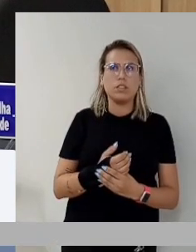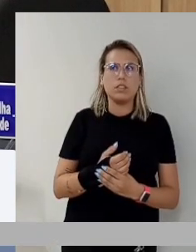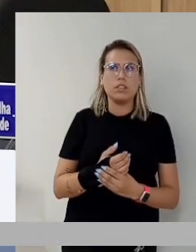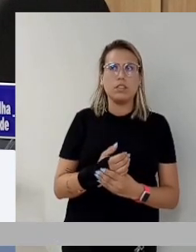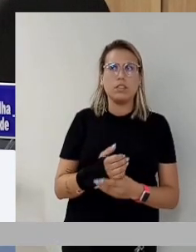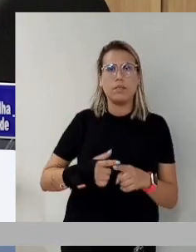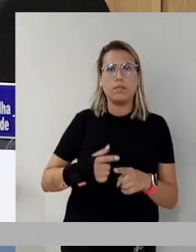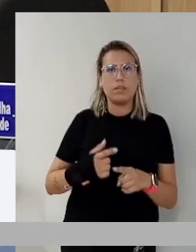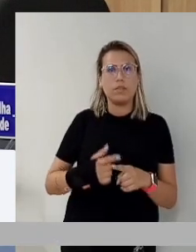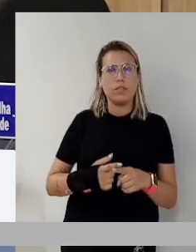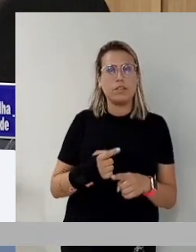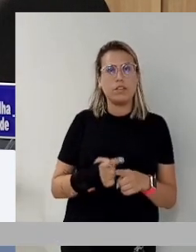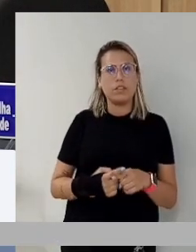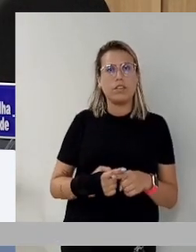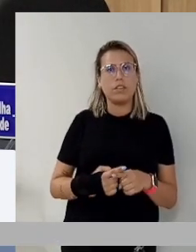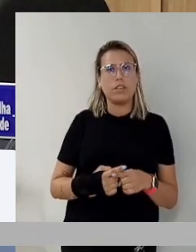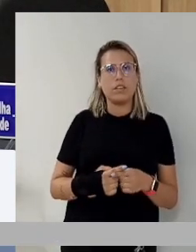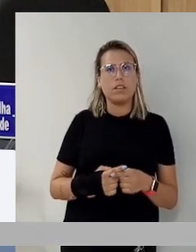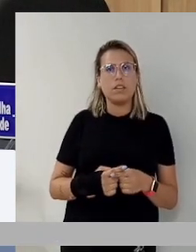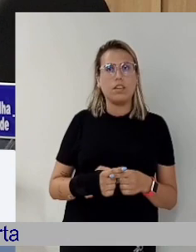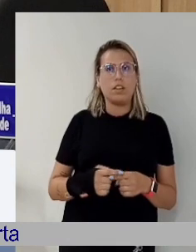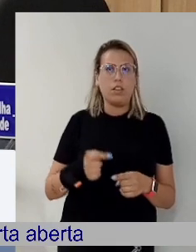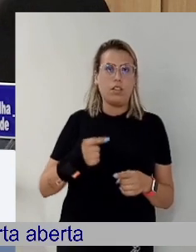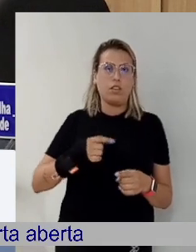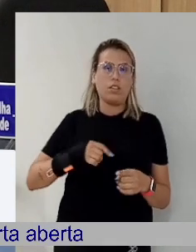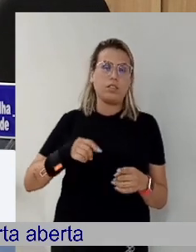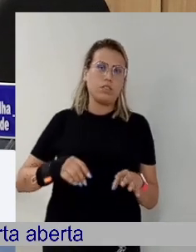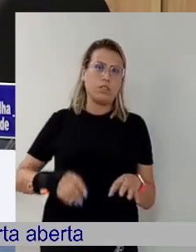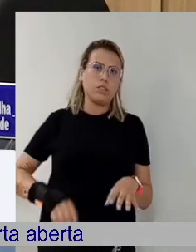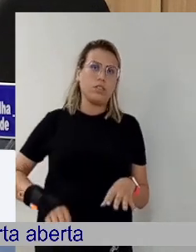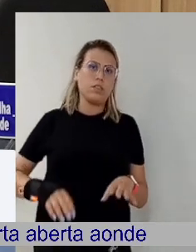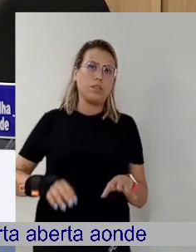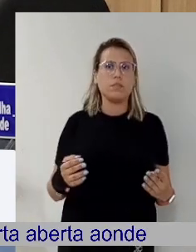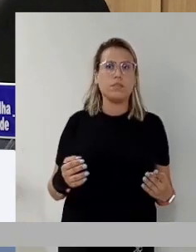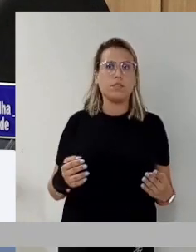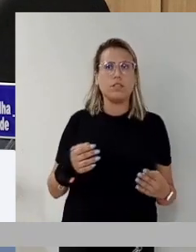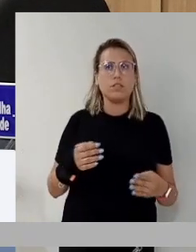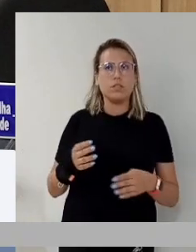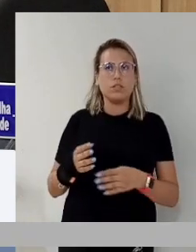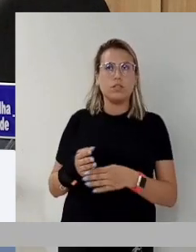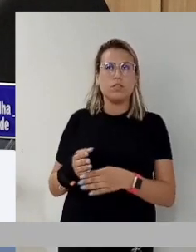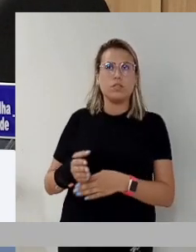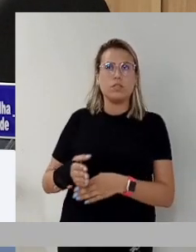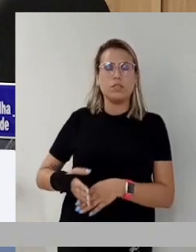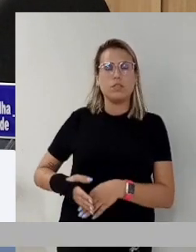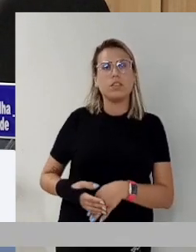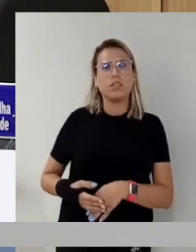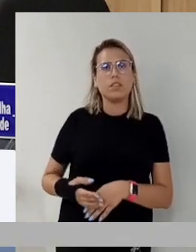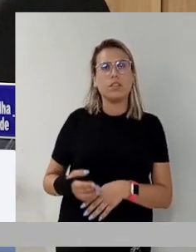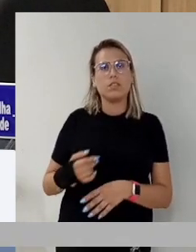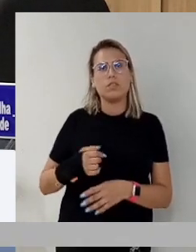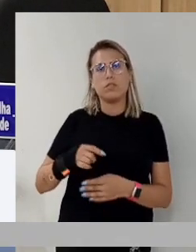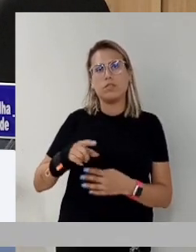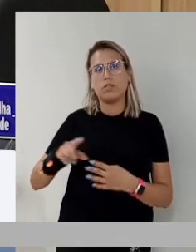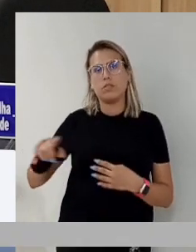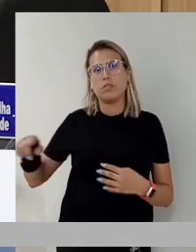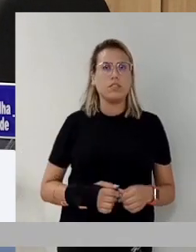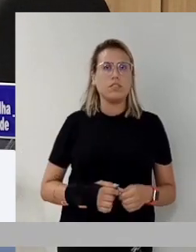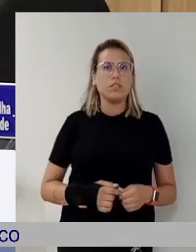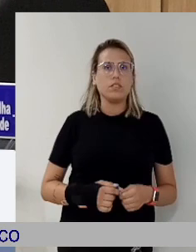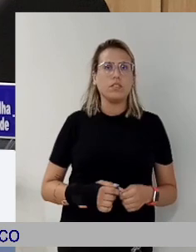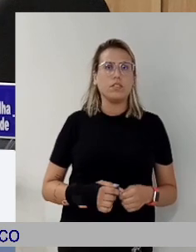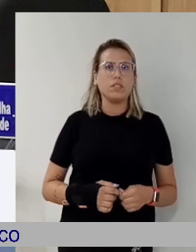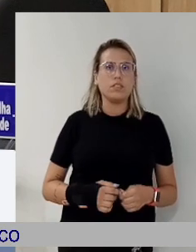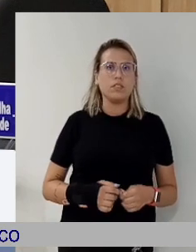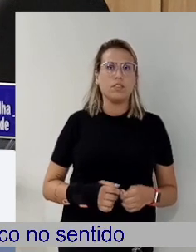gosto muito de deixar a porta aberta aonde eu entro aonde eu saio no sentido político